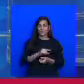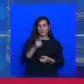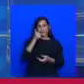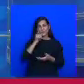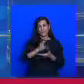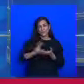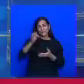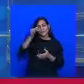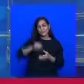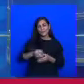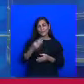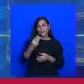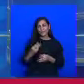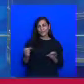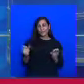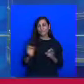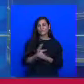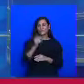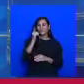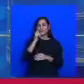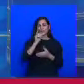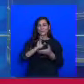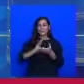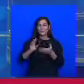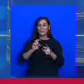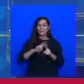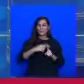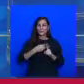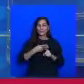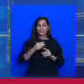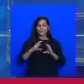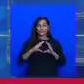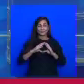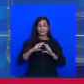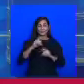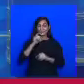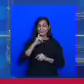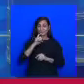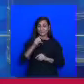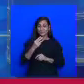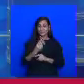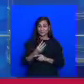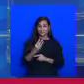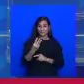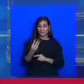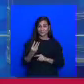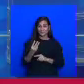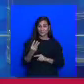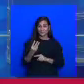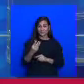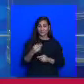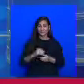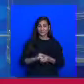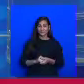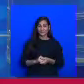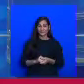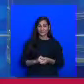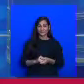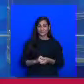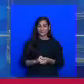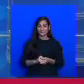Você ganha a partir de 3 acertos na dupla cena. Boa sorte. Bola verde, número 33. Verde, 33.